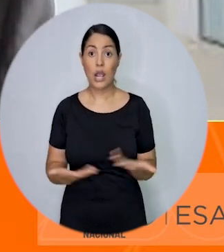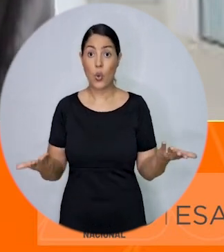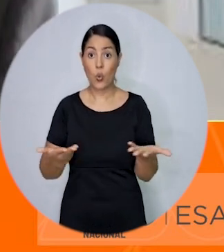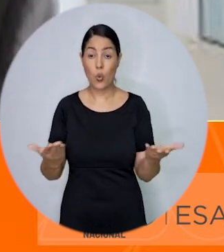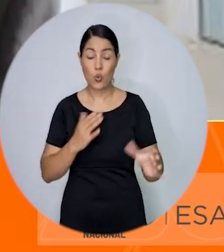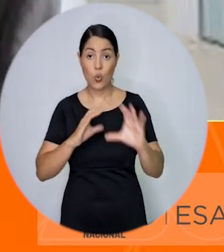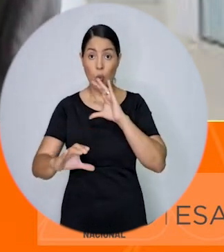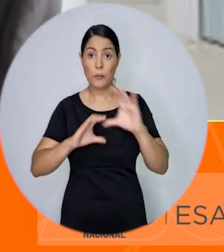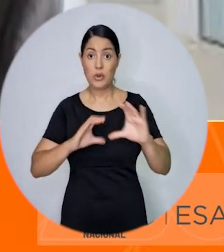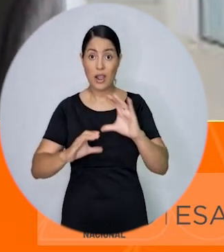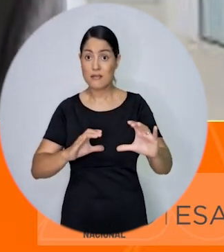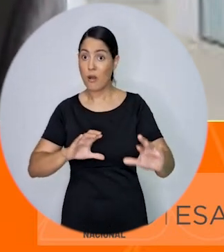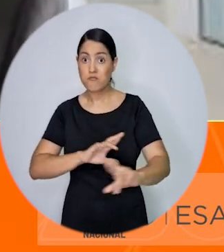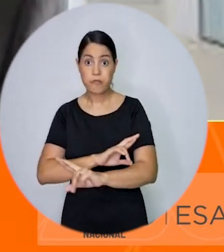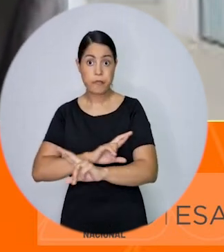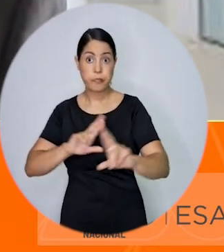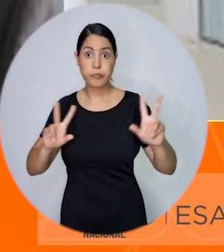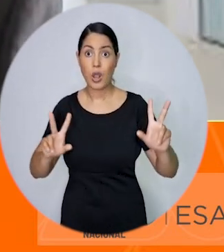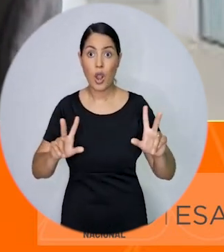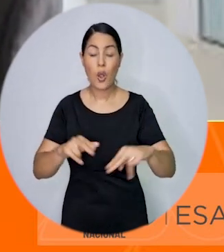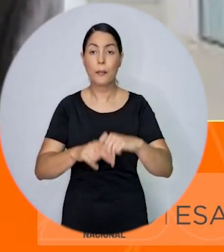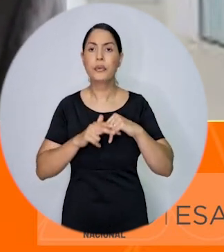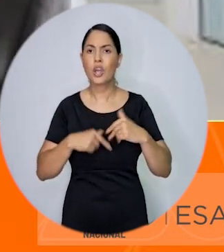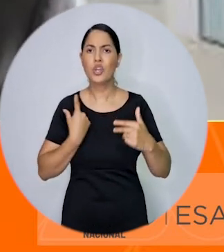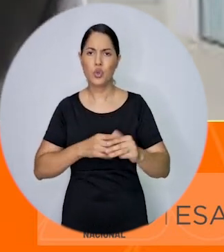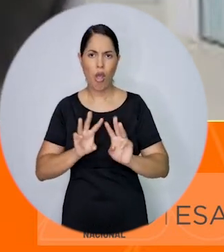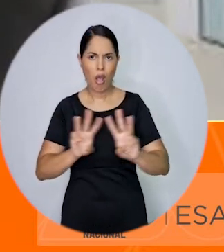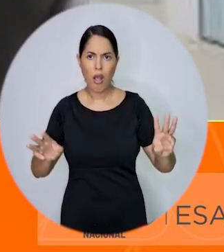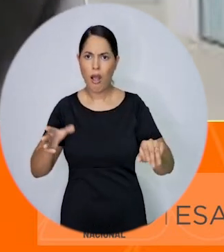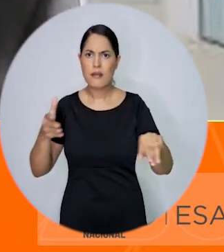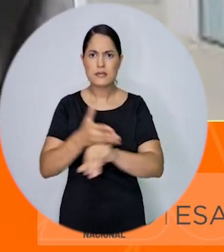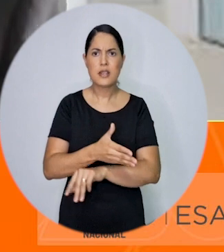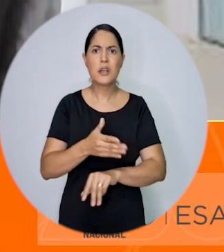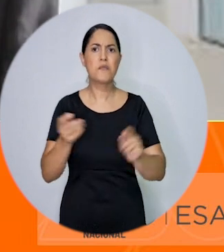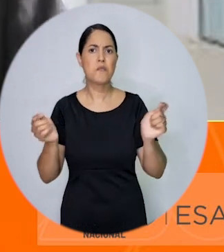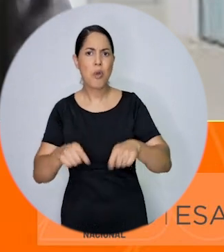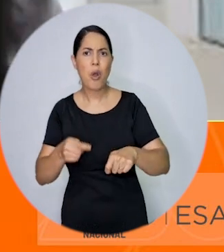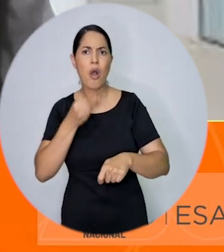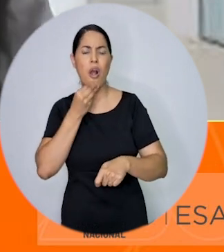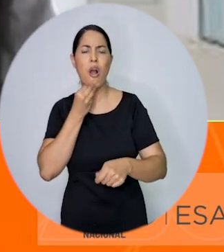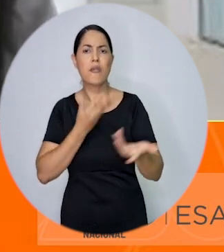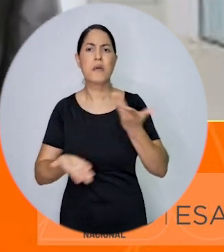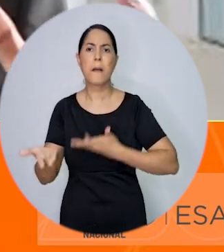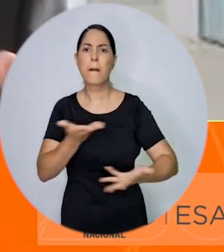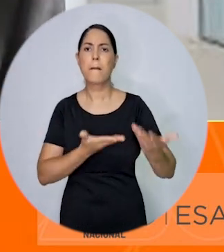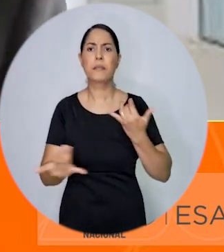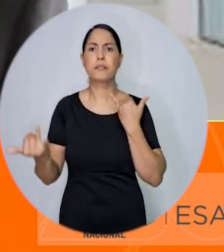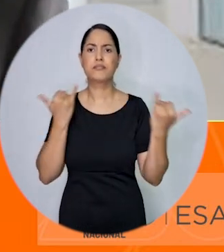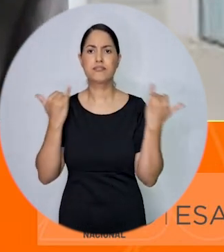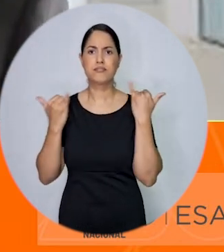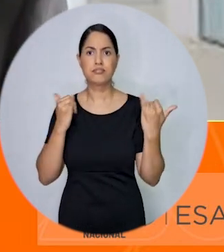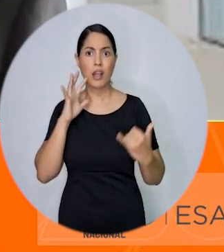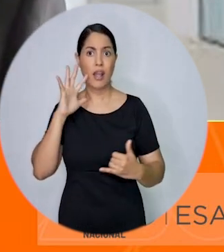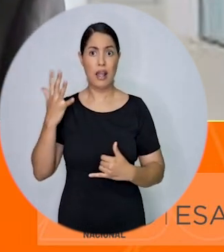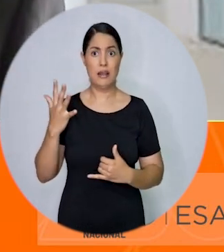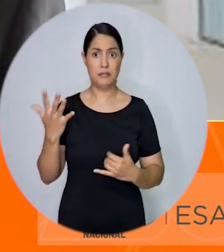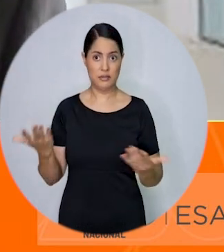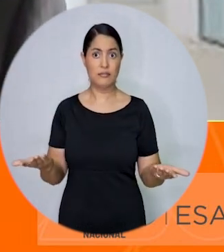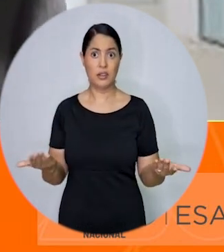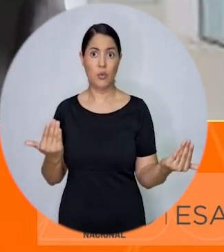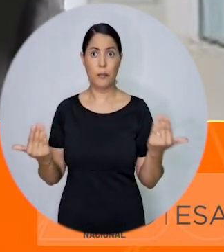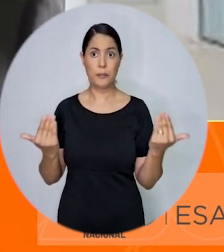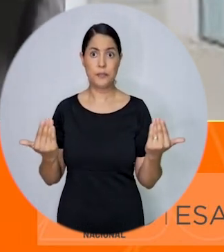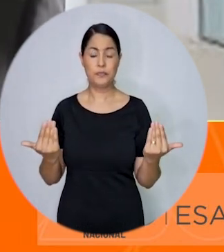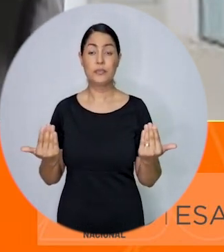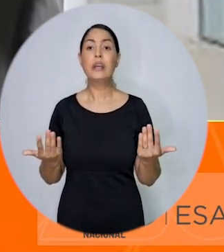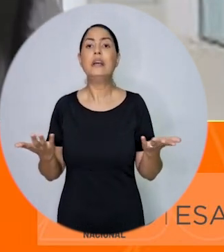a velocidade da comunicação que hoje se faz através de portais e mecanismos que promovem a circulação da informação